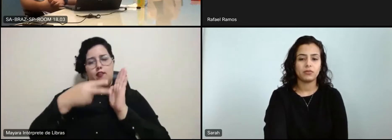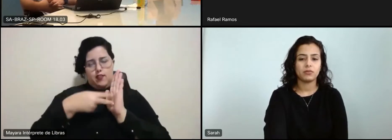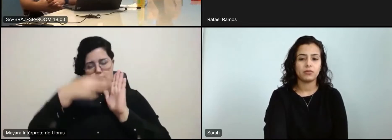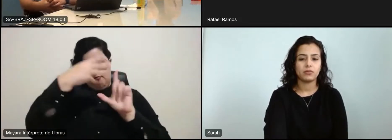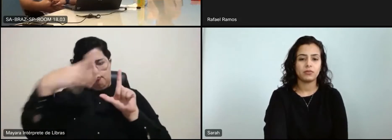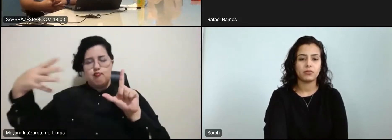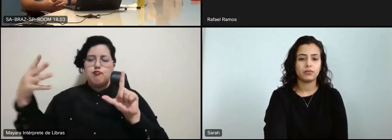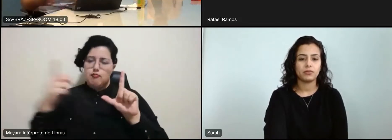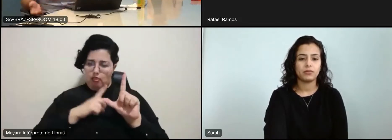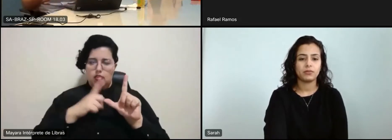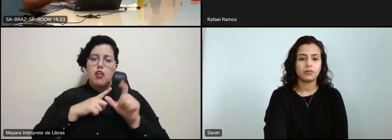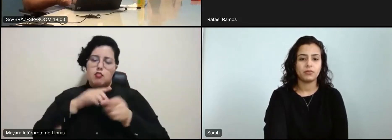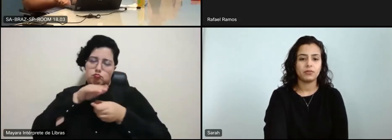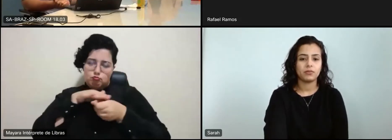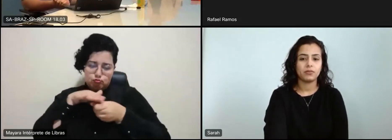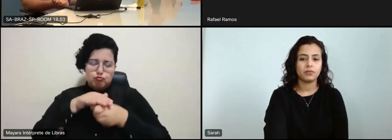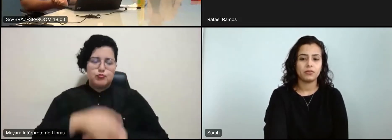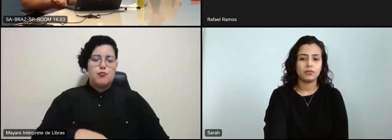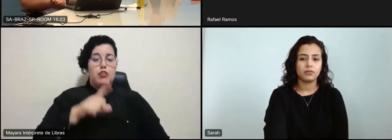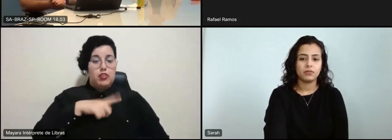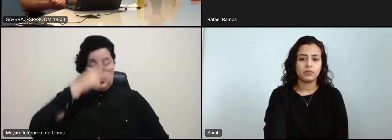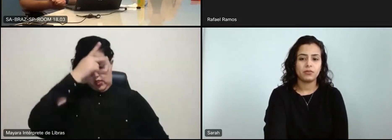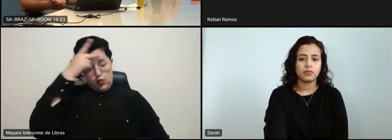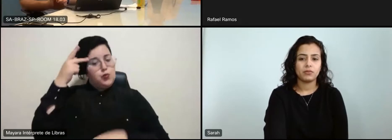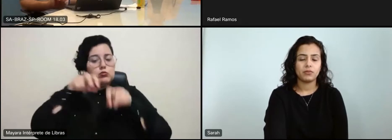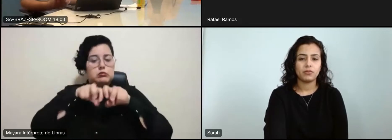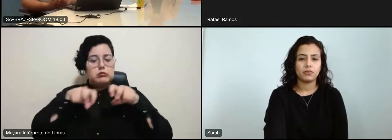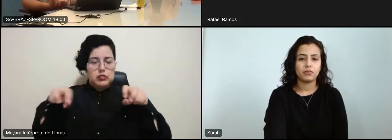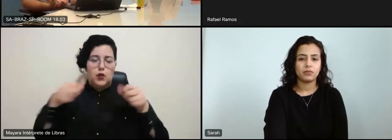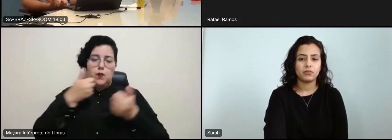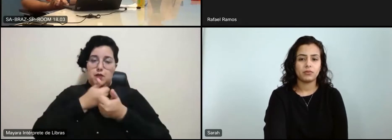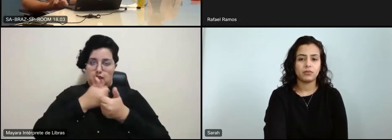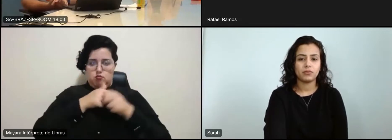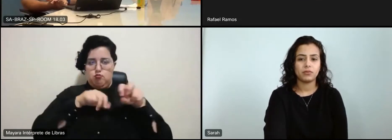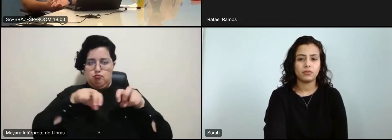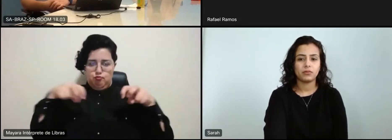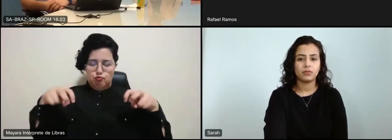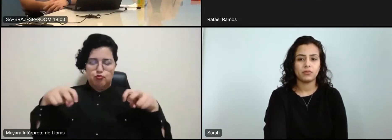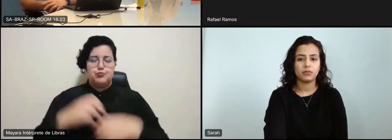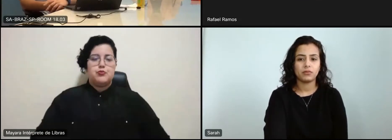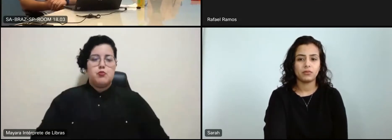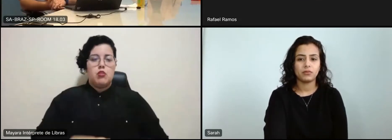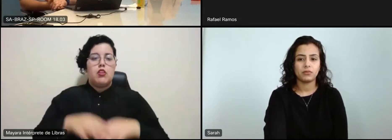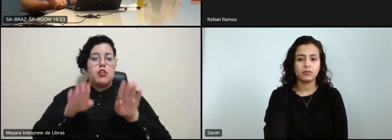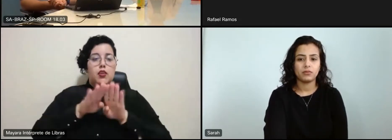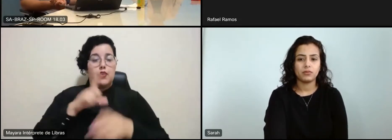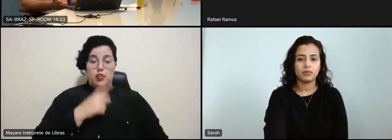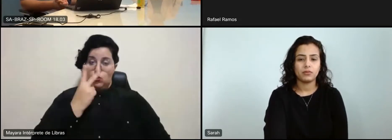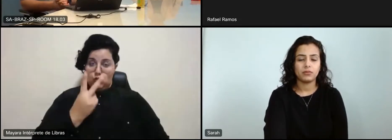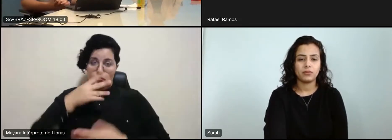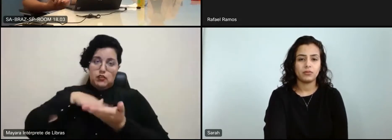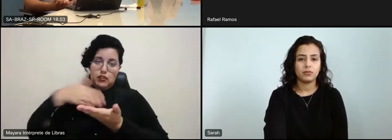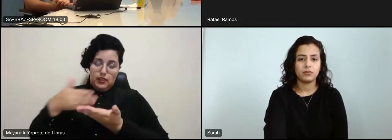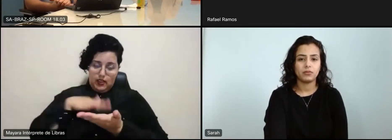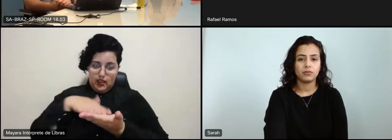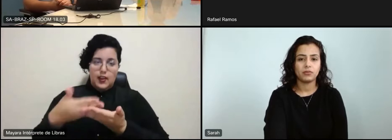bandeira. Estamos sentados um próximos aos outros, né? E nós também contamos com duas intérpretes para